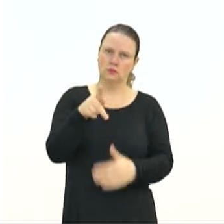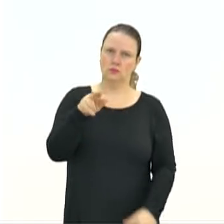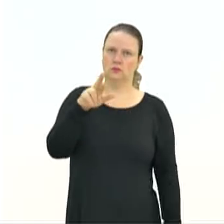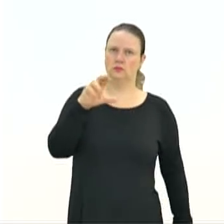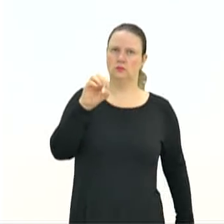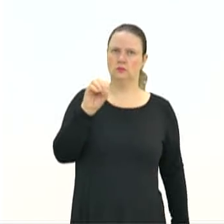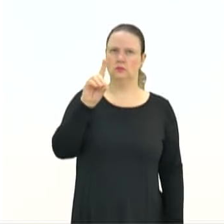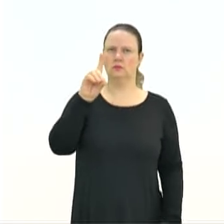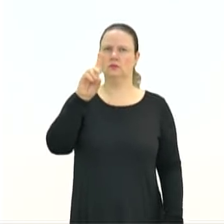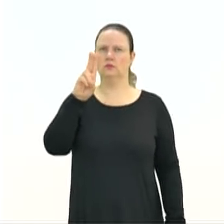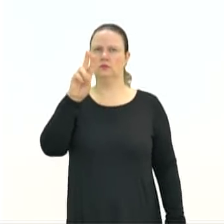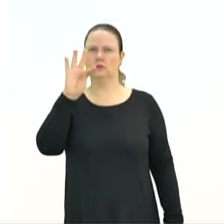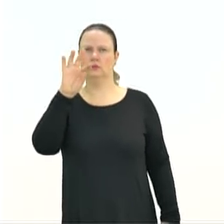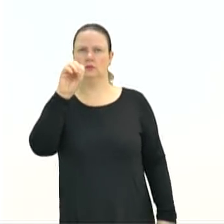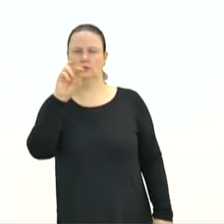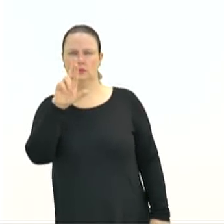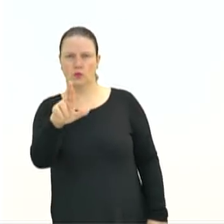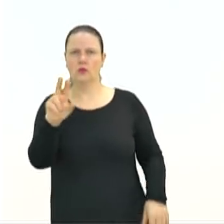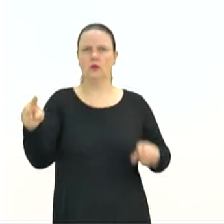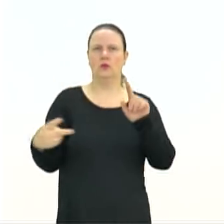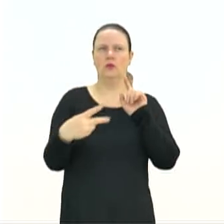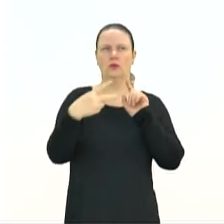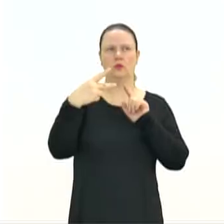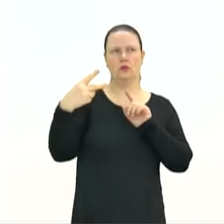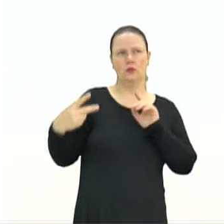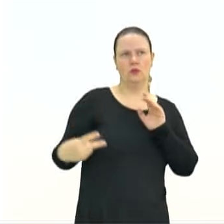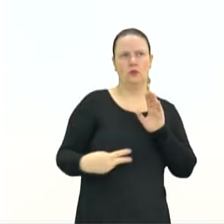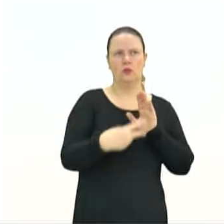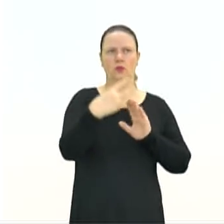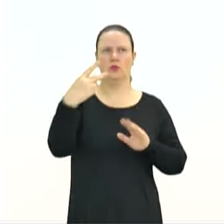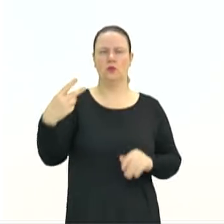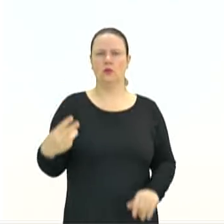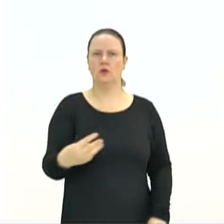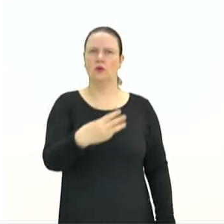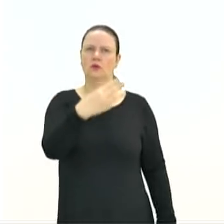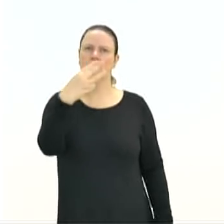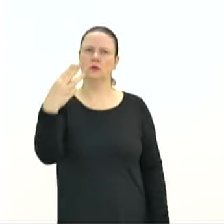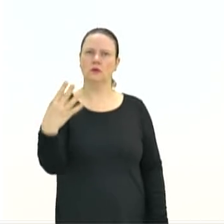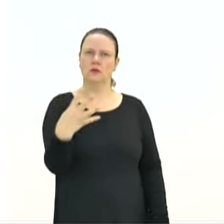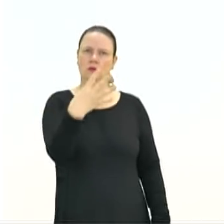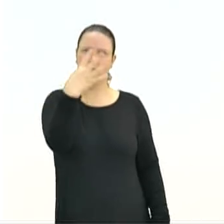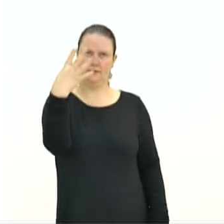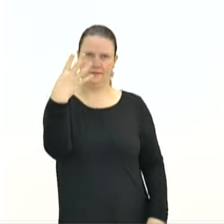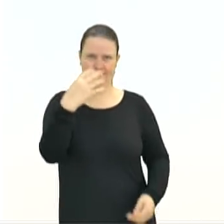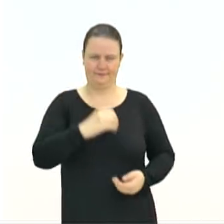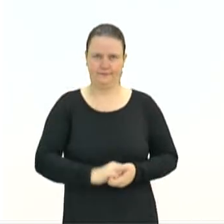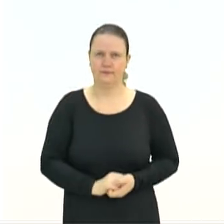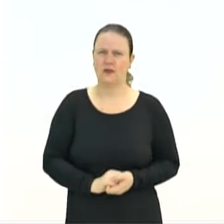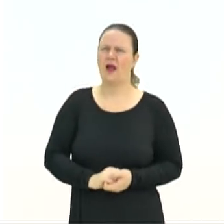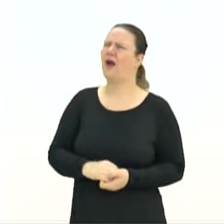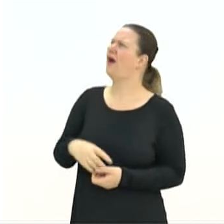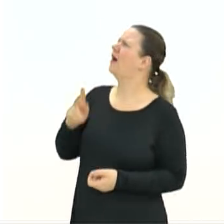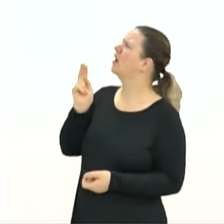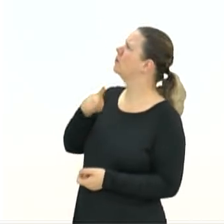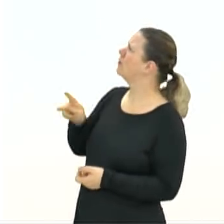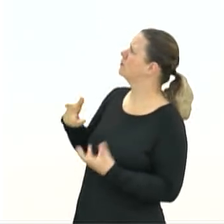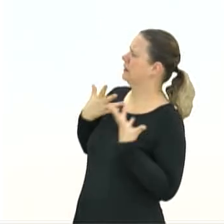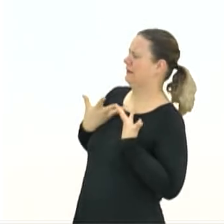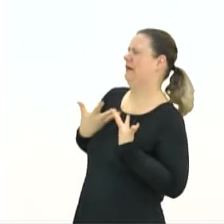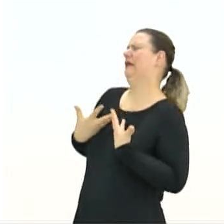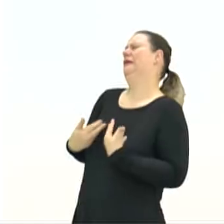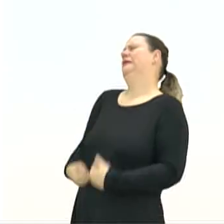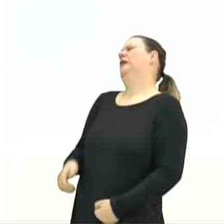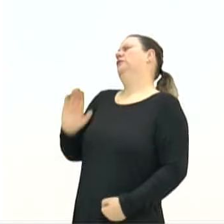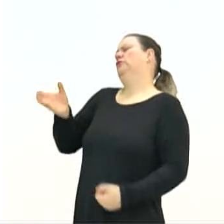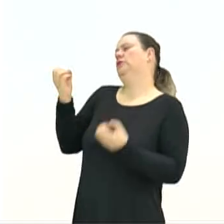consumidor primário, o 3, consumidor secundário, o 4, consumidor terciário. Ah, professora, eu já estou cansada de saber disso, você já falou bastante